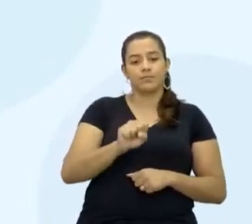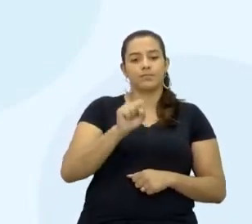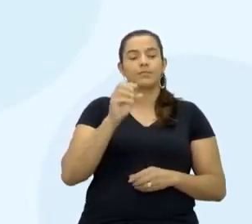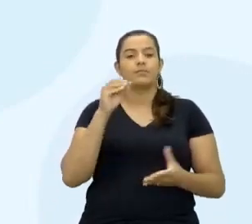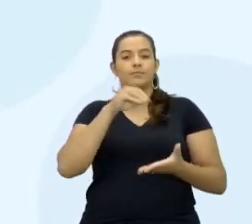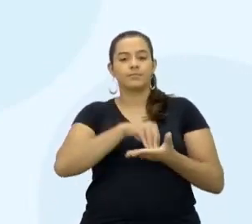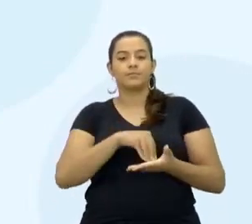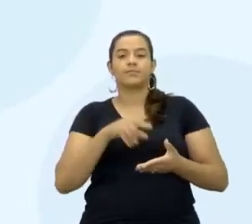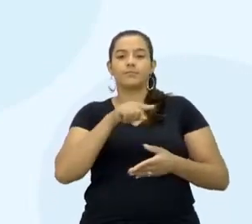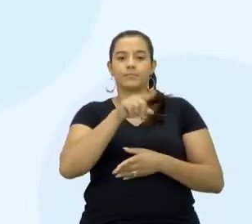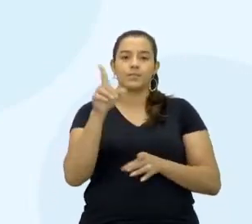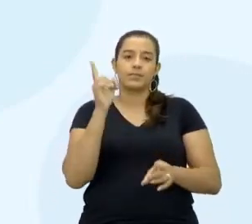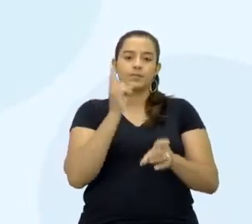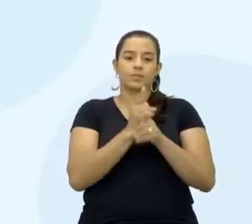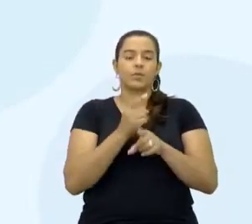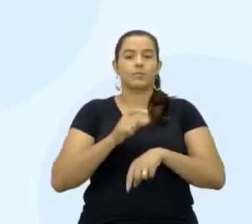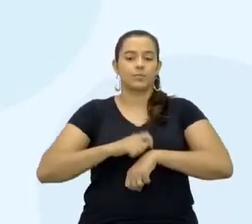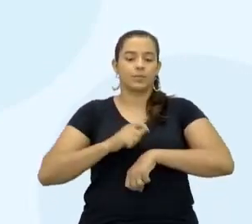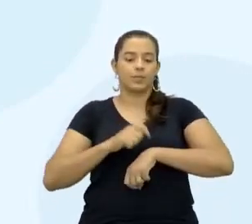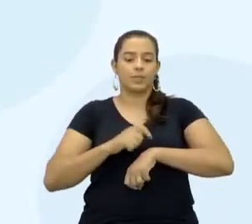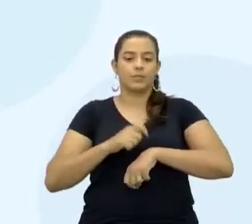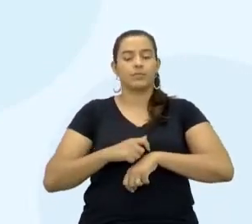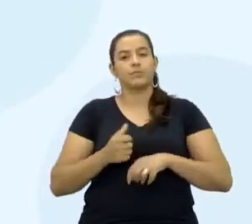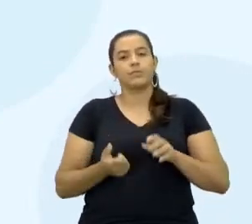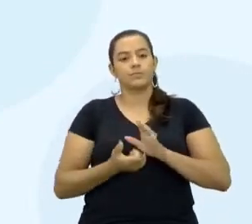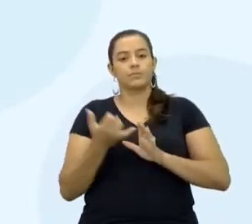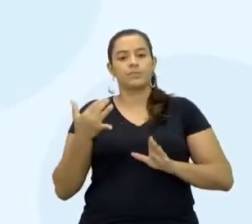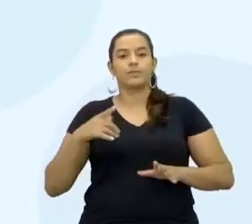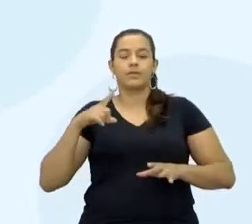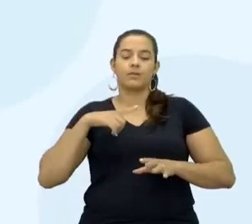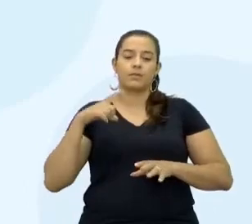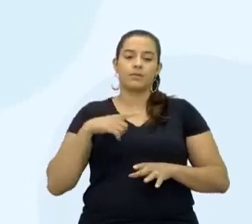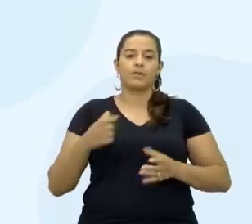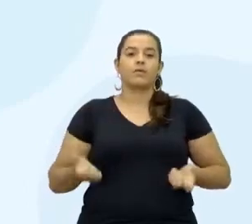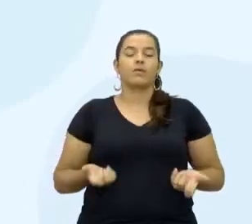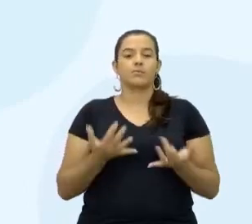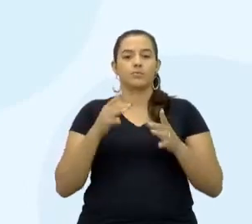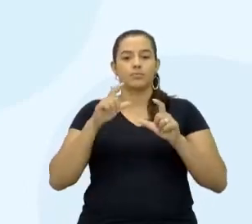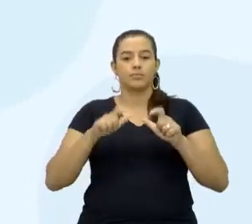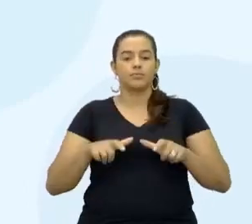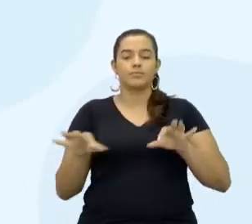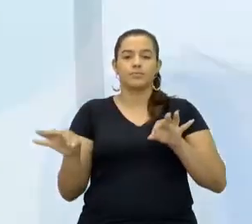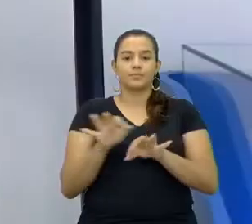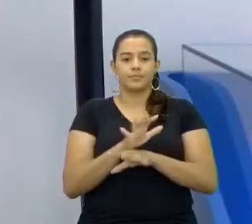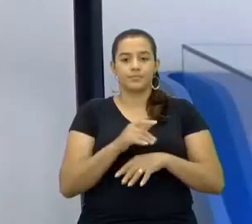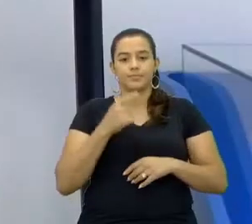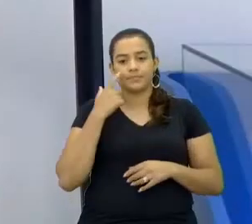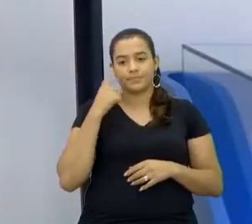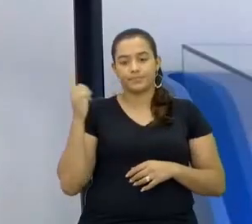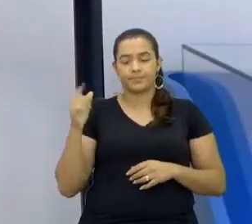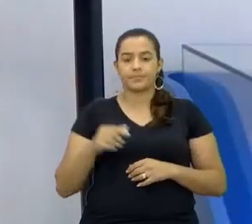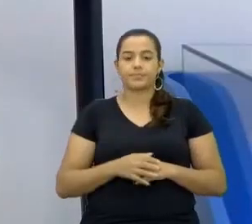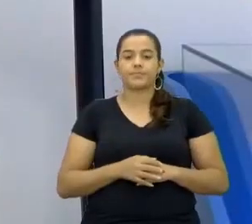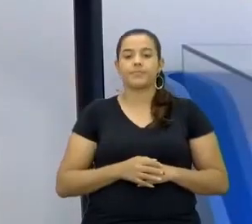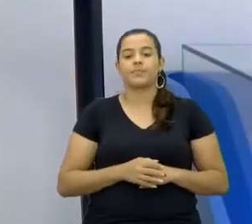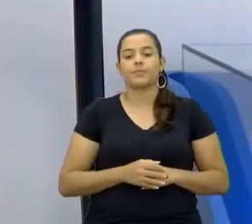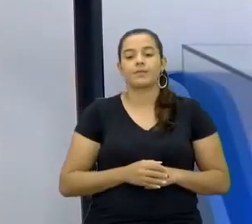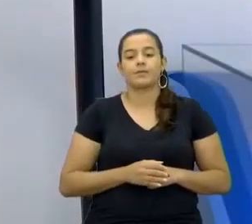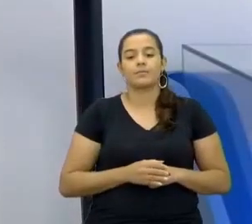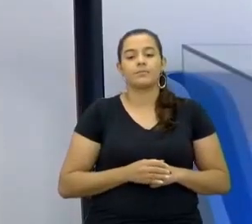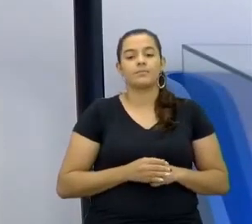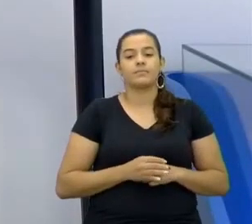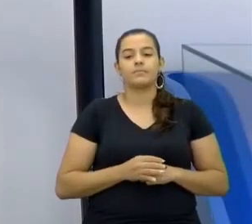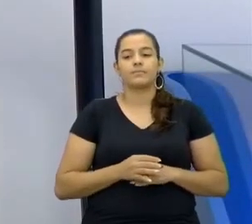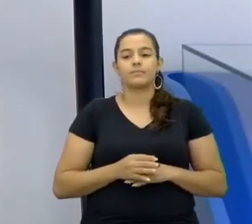bolinha, você descobre quanto tempo ela gastou para chegar naquele lugar. Tá certo? Vou fazer um exemplo aqui, ó. Vamos